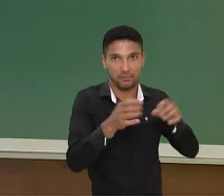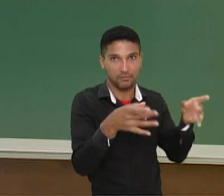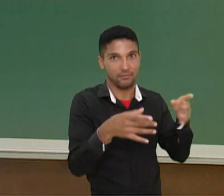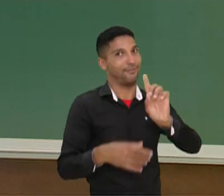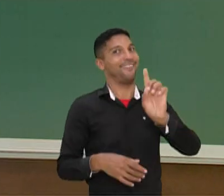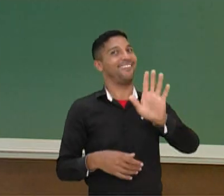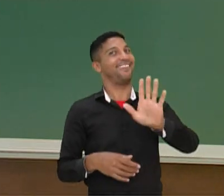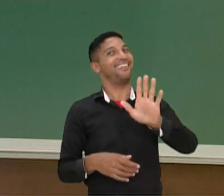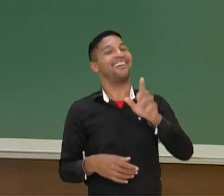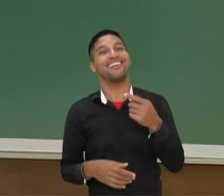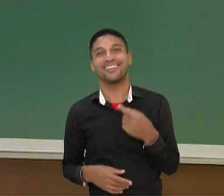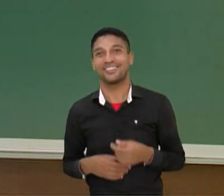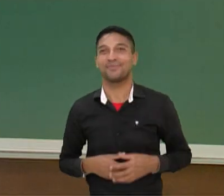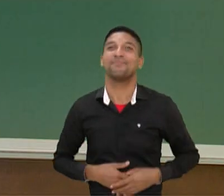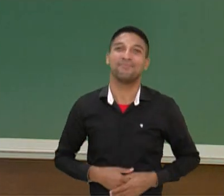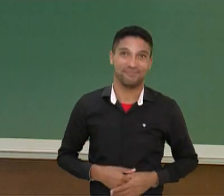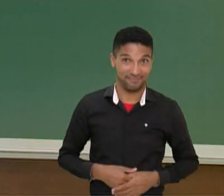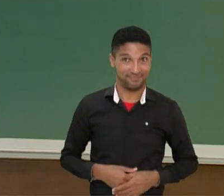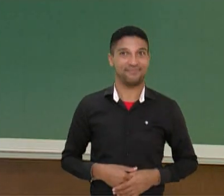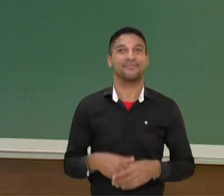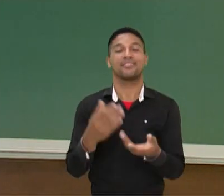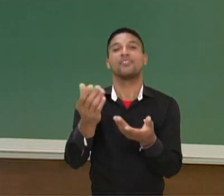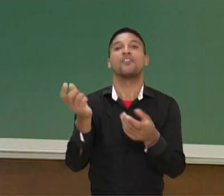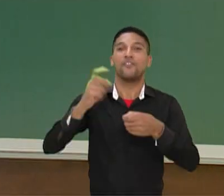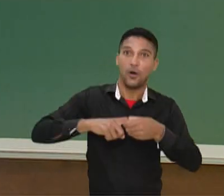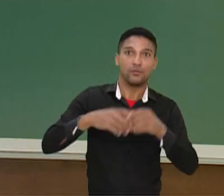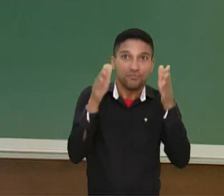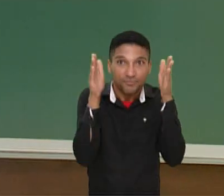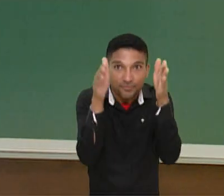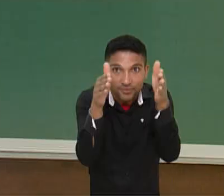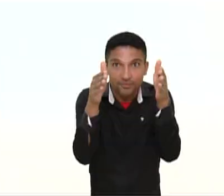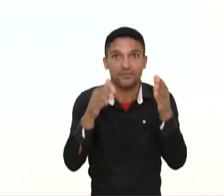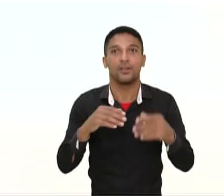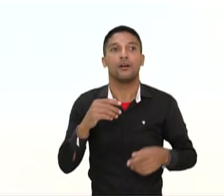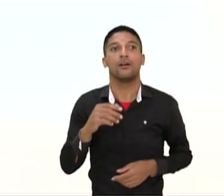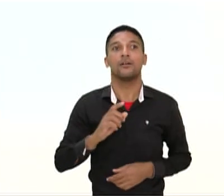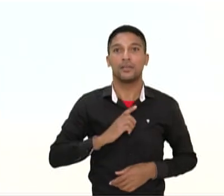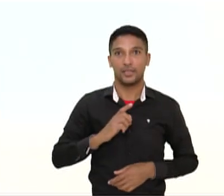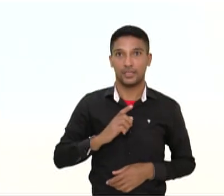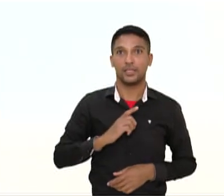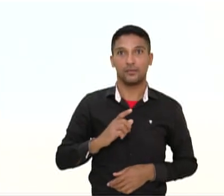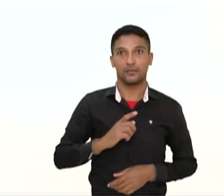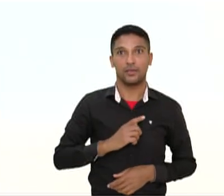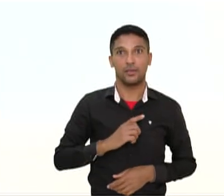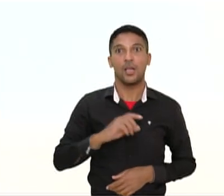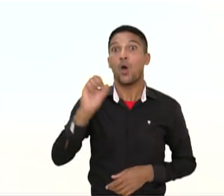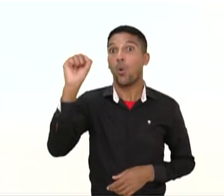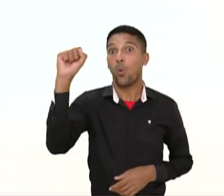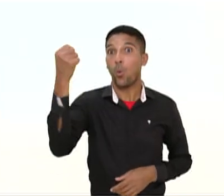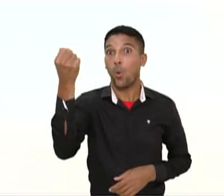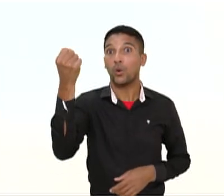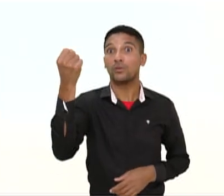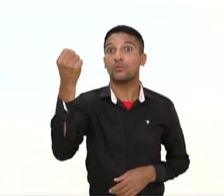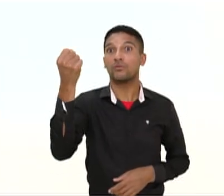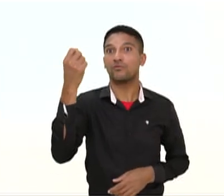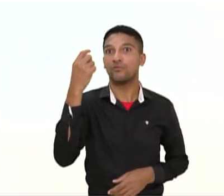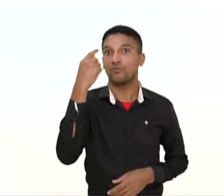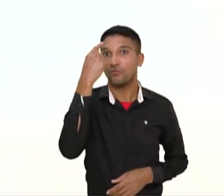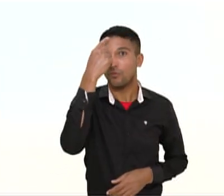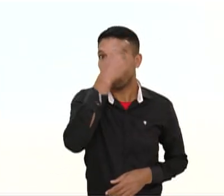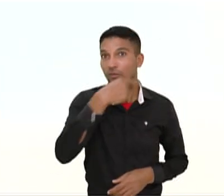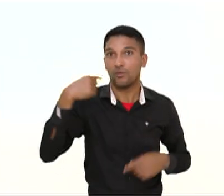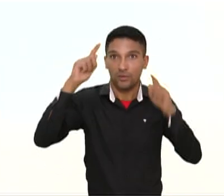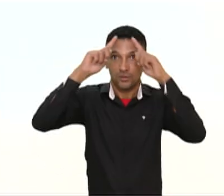tem 8 lados. Então, para calcular o número de diagonais, você precisa tirar o Nzinho e colocar o 8 no lugar